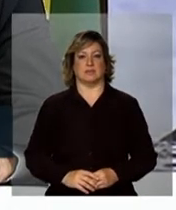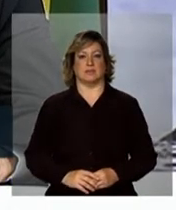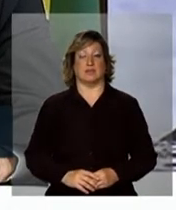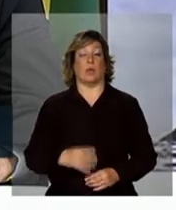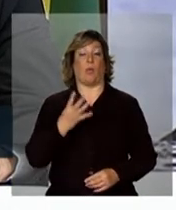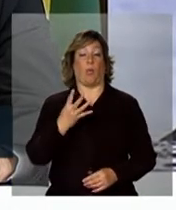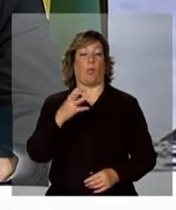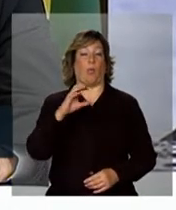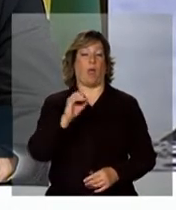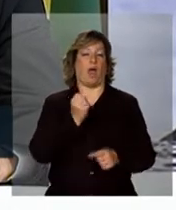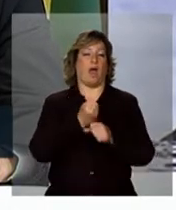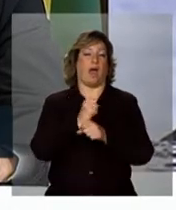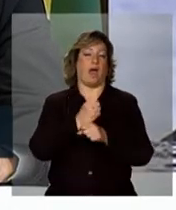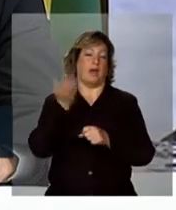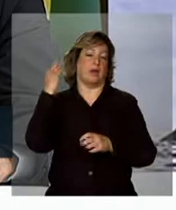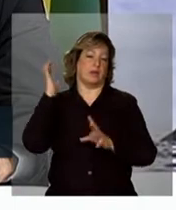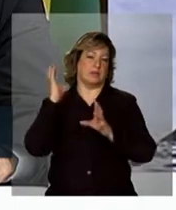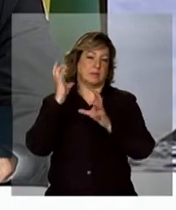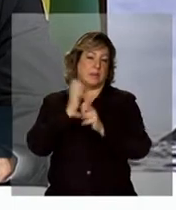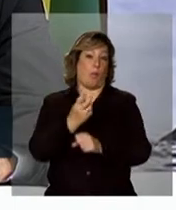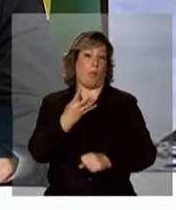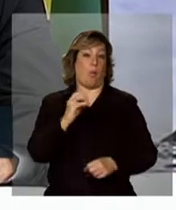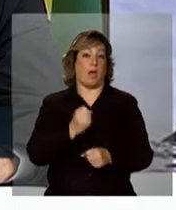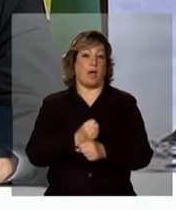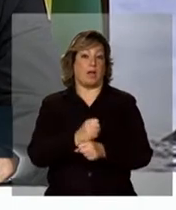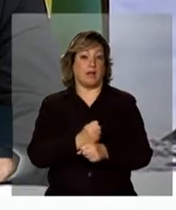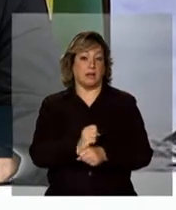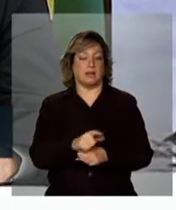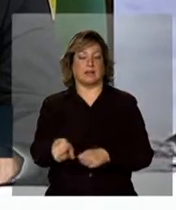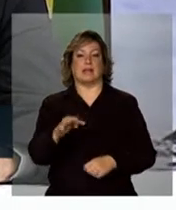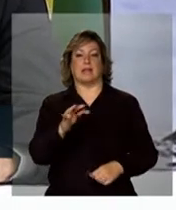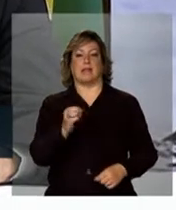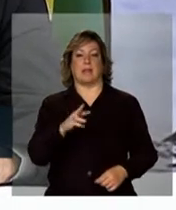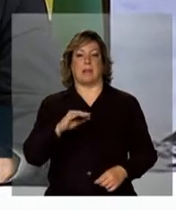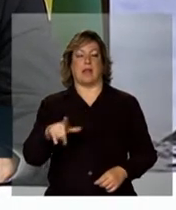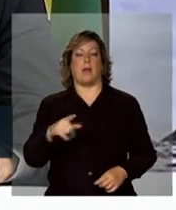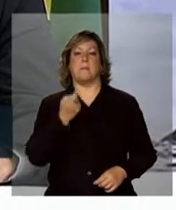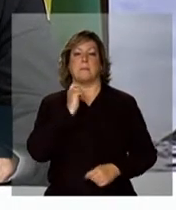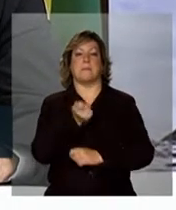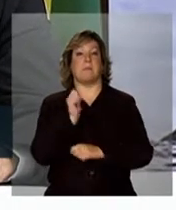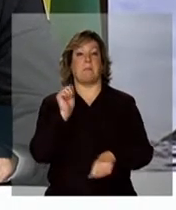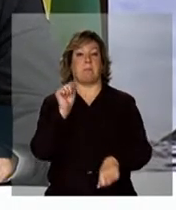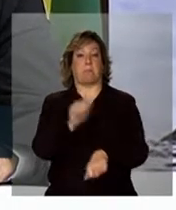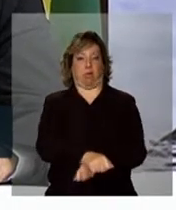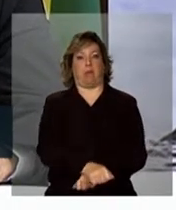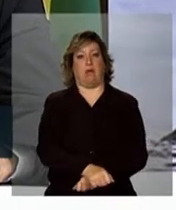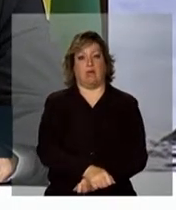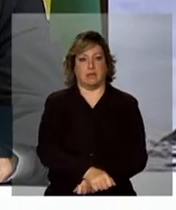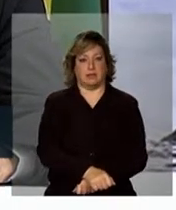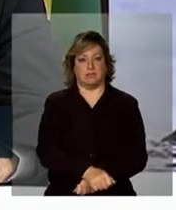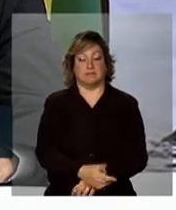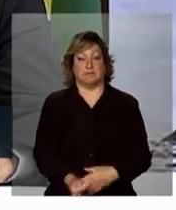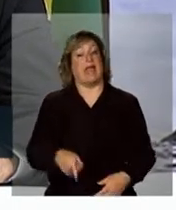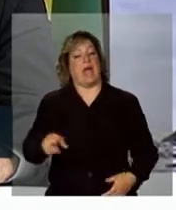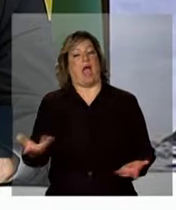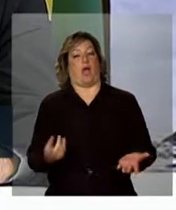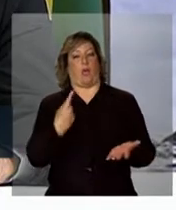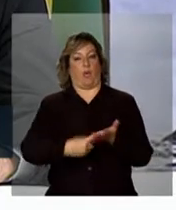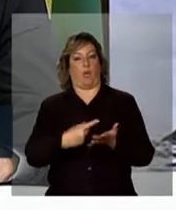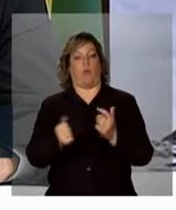Há 40 anos o terminal pesqueiro não entra em atividade, um acordo com a